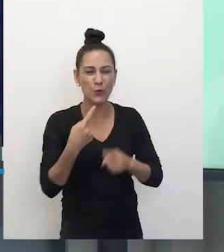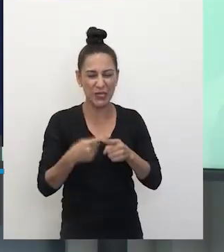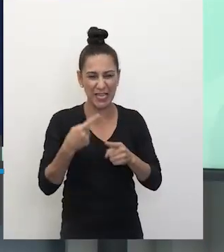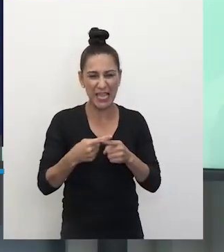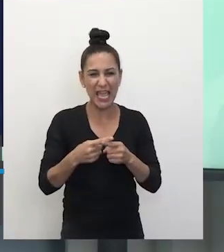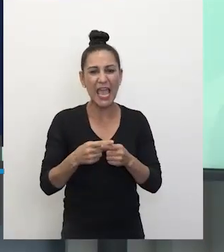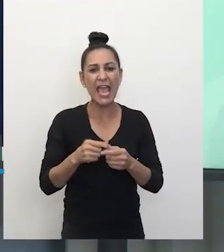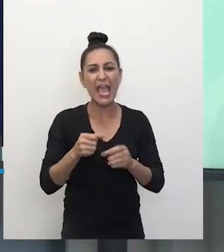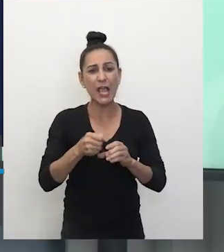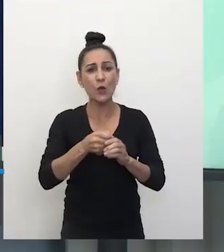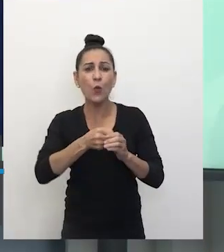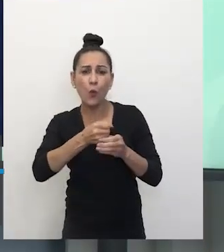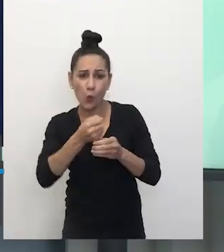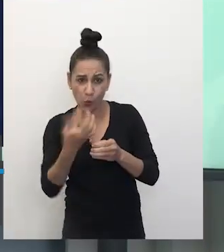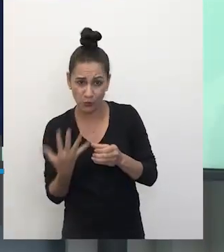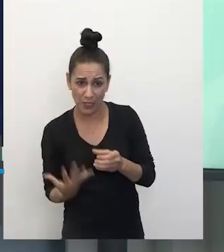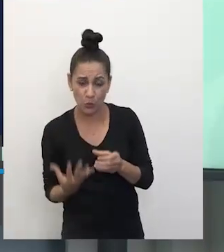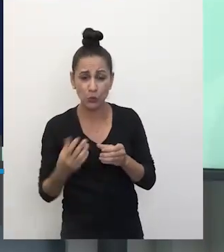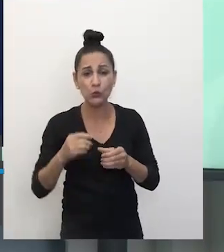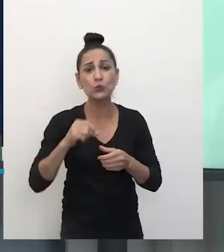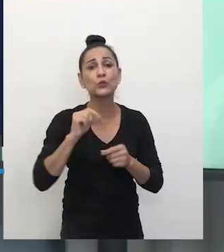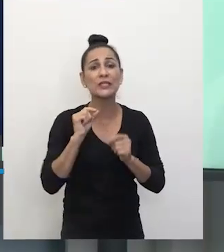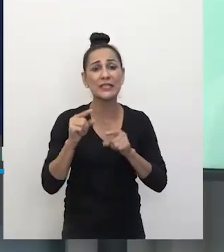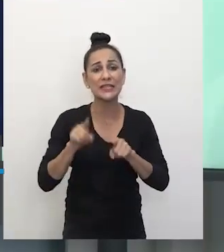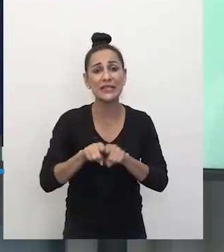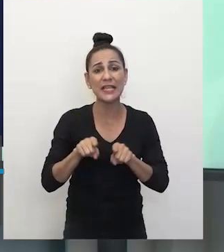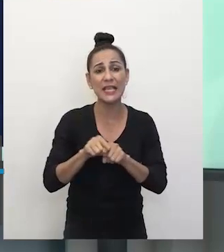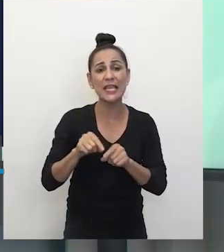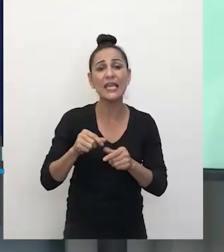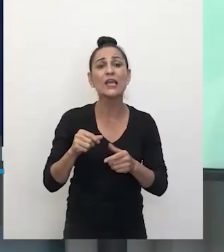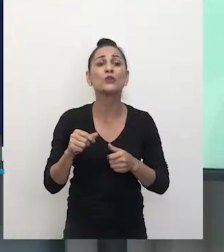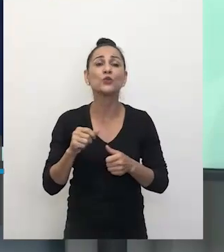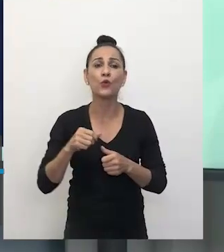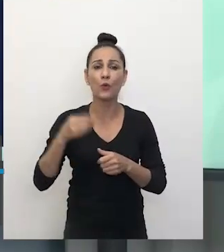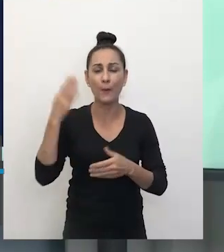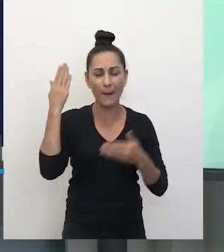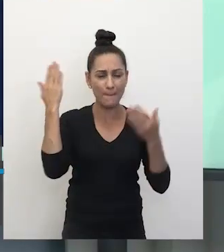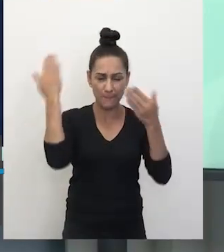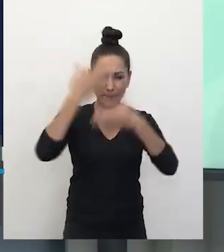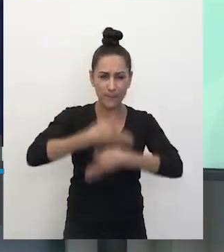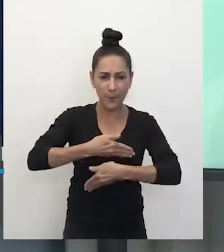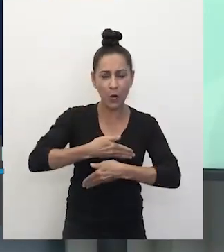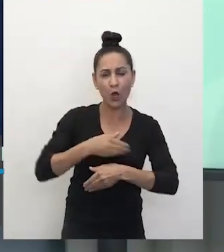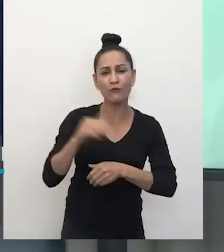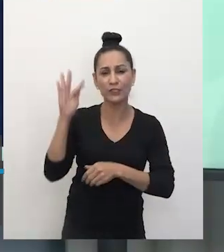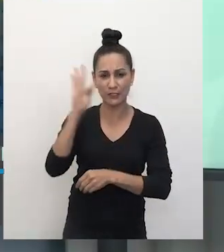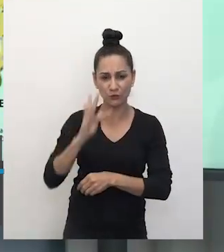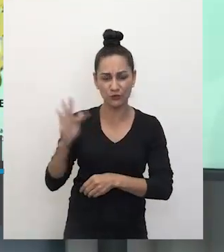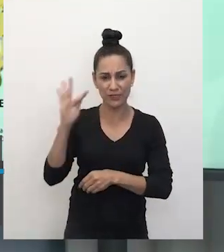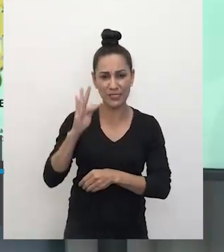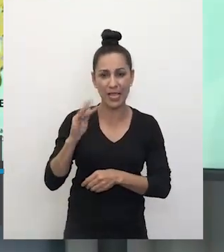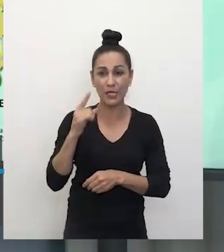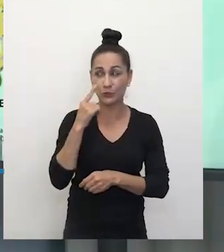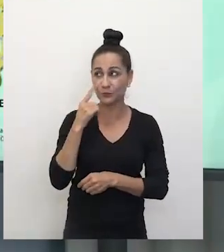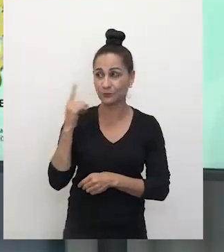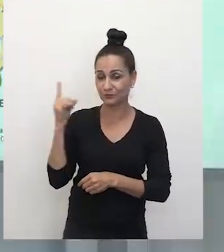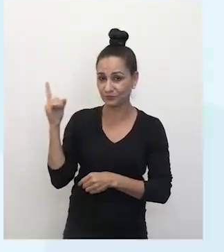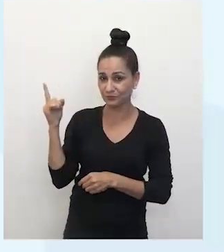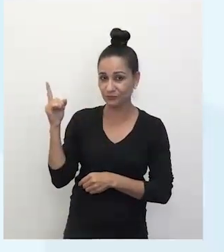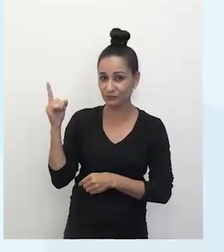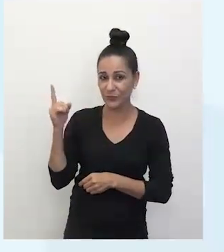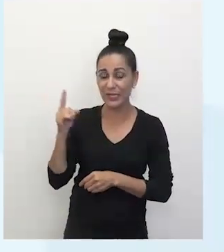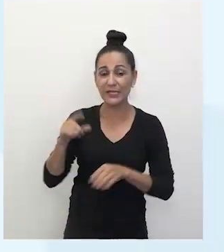cai muito em vestibular aí né para as escolas técnicas e depois aí nas universidades Tá certo vamos lá para a próxima imagem